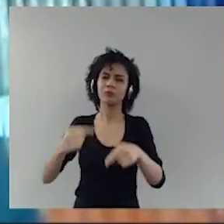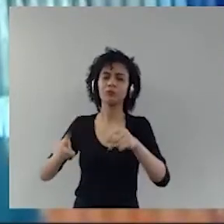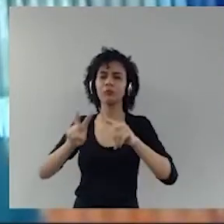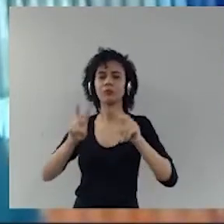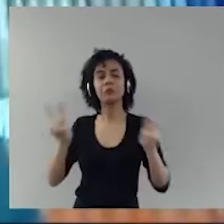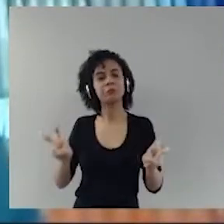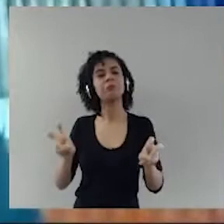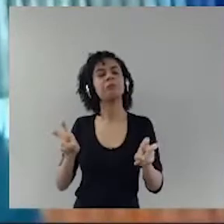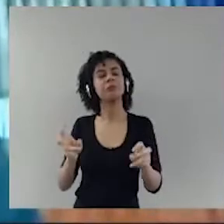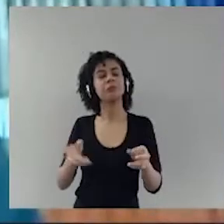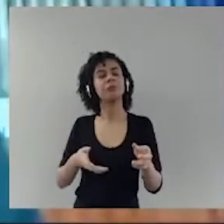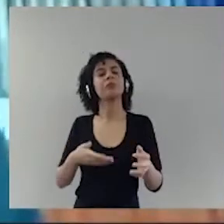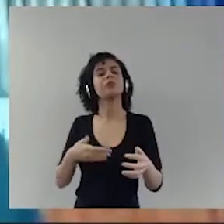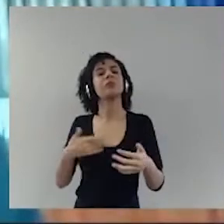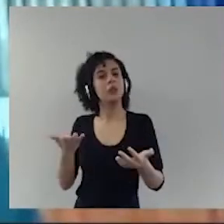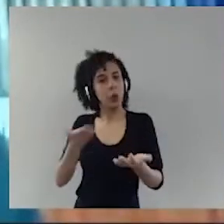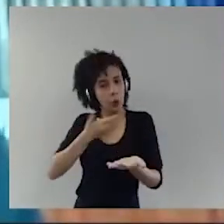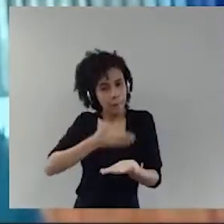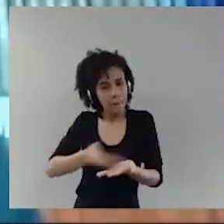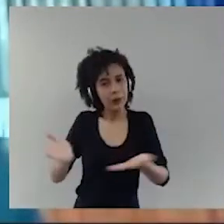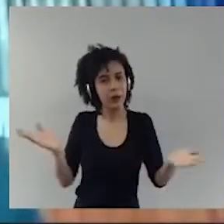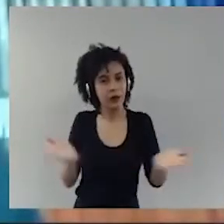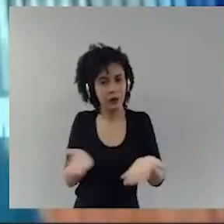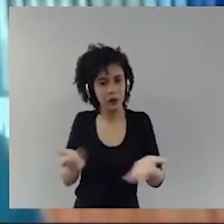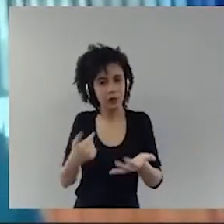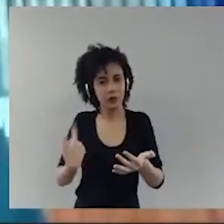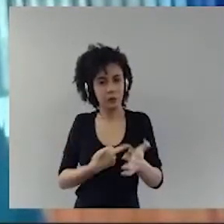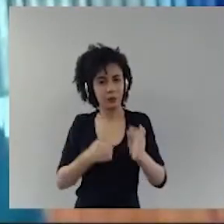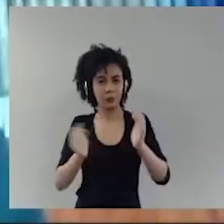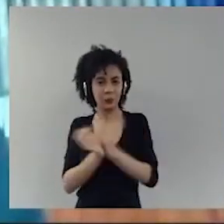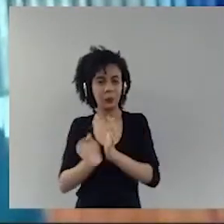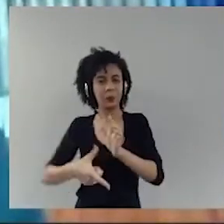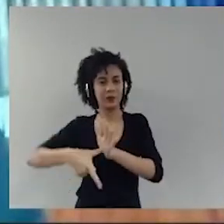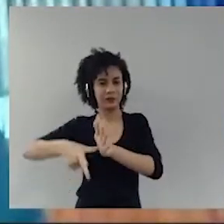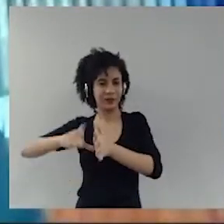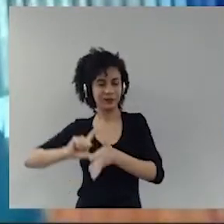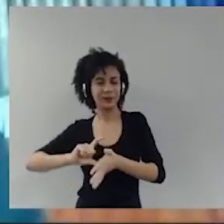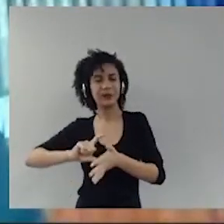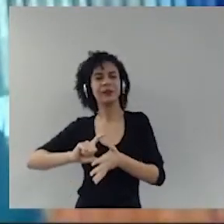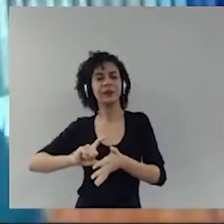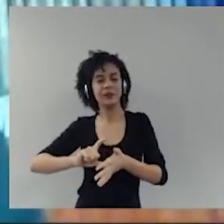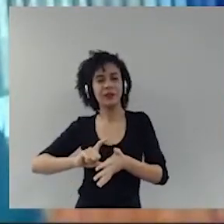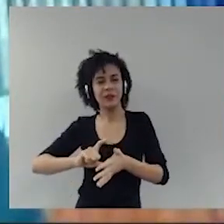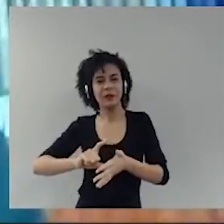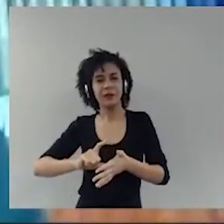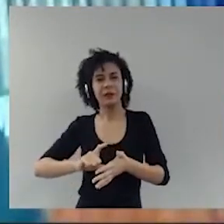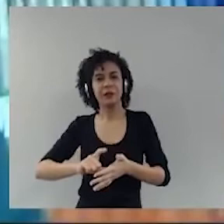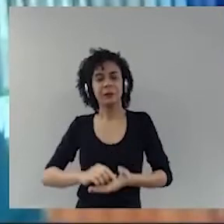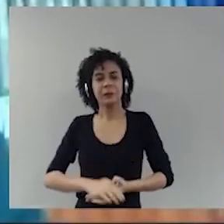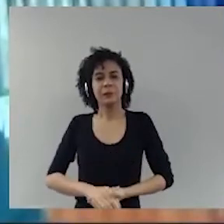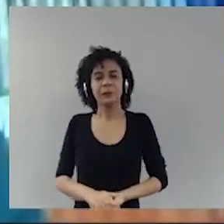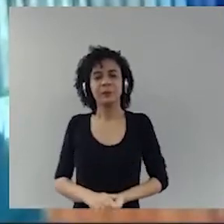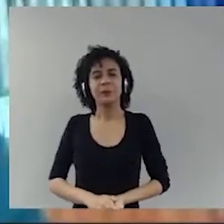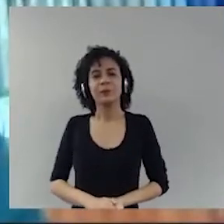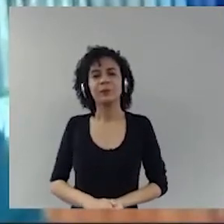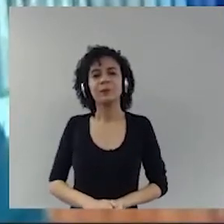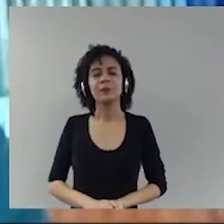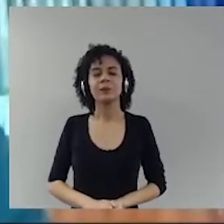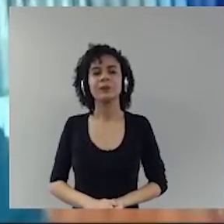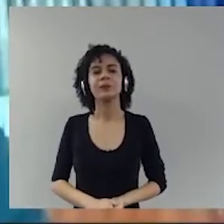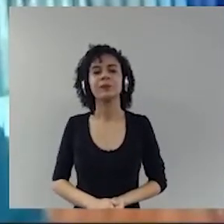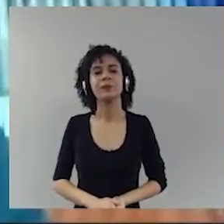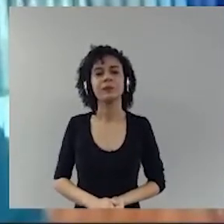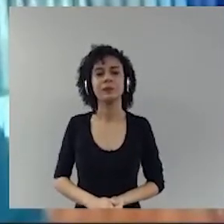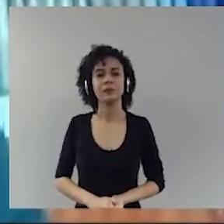que com certeza nos finalizaremos nós iniciamos ela no nosso grupo com uma uma uma forma muito